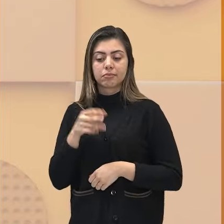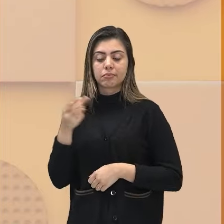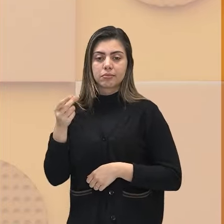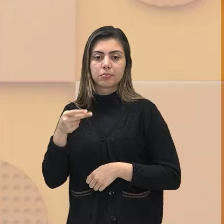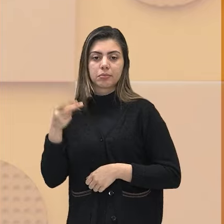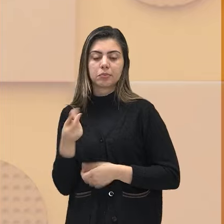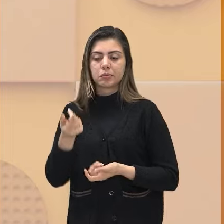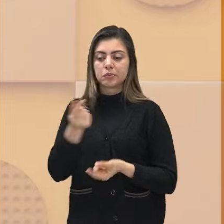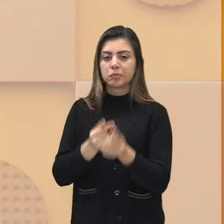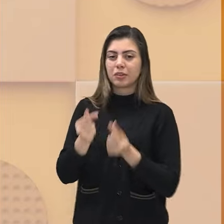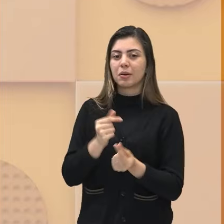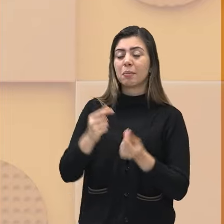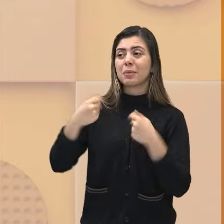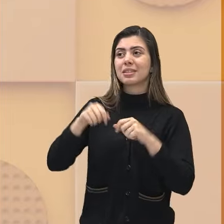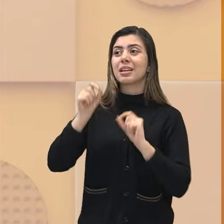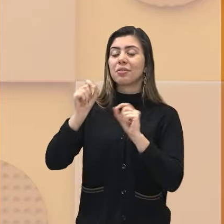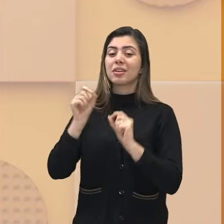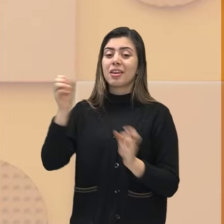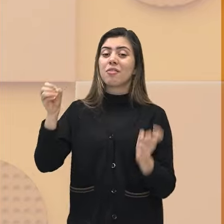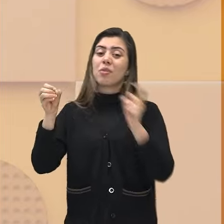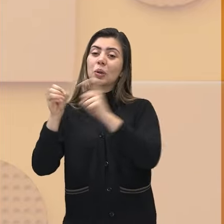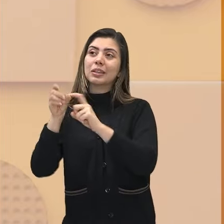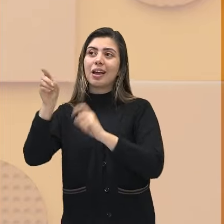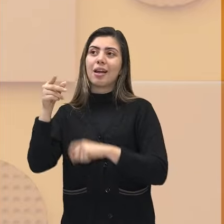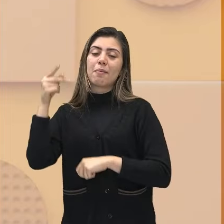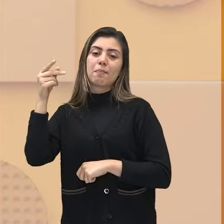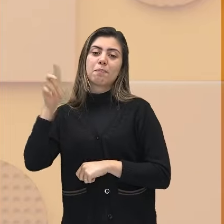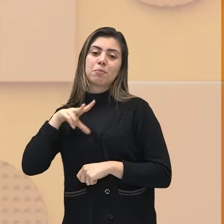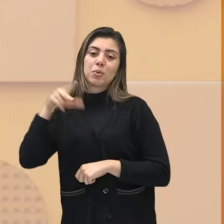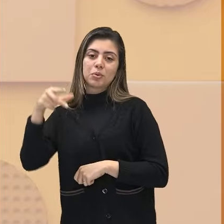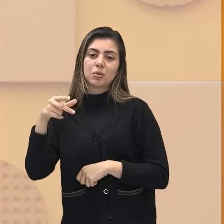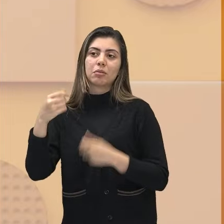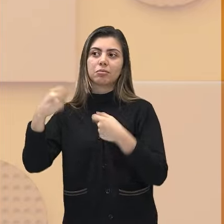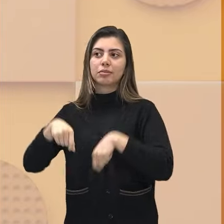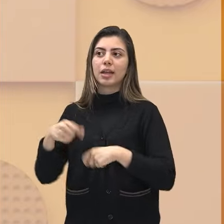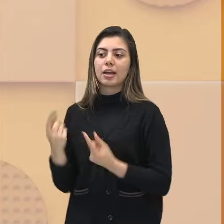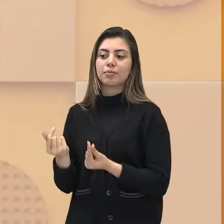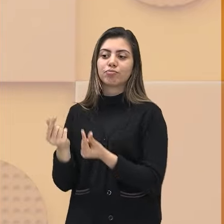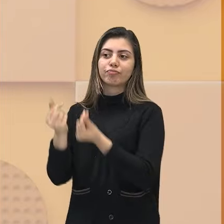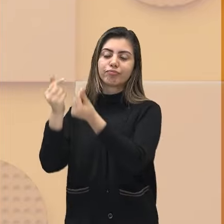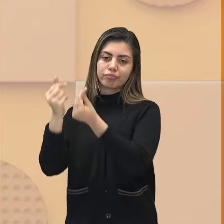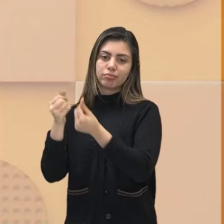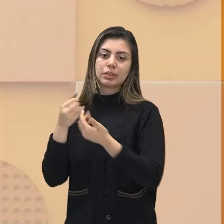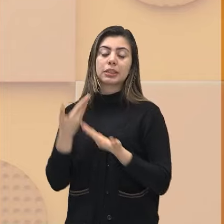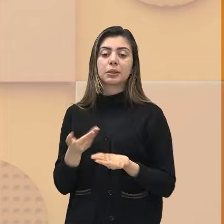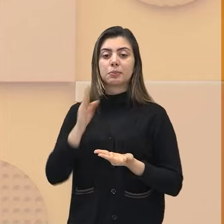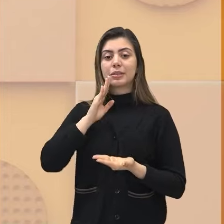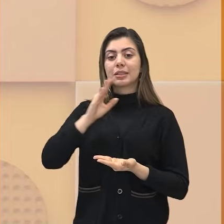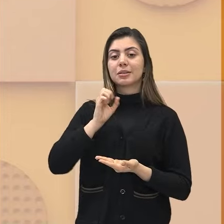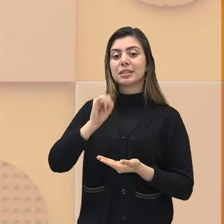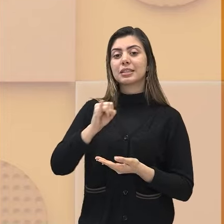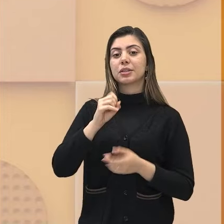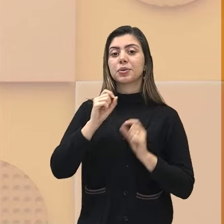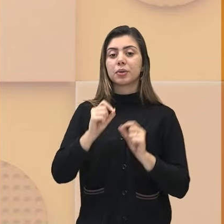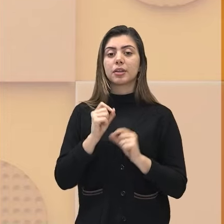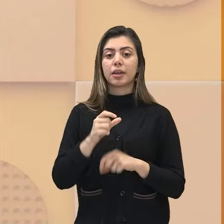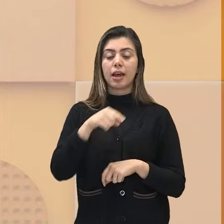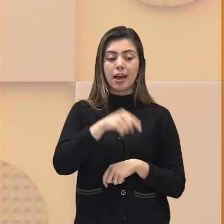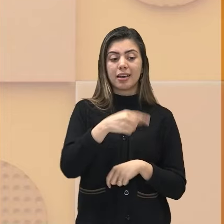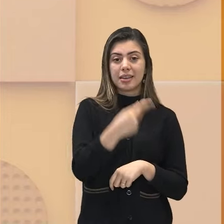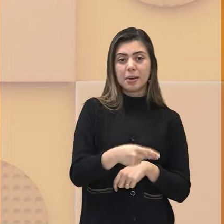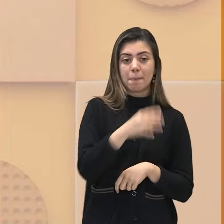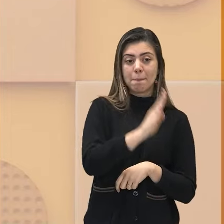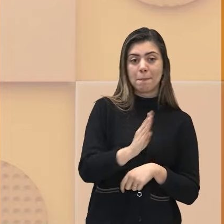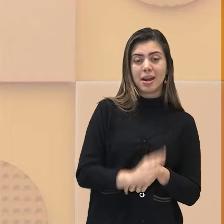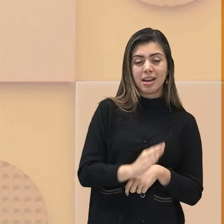para Portugal. E isso traria novamente status e crescimento econômico, principalmente se houvesse a retirada do status do Brasil de